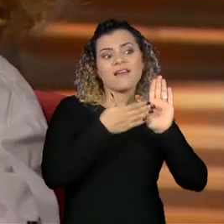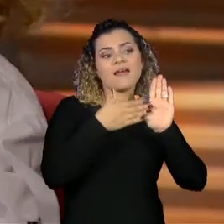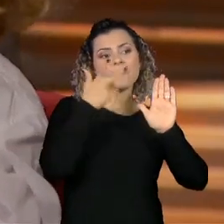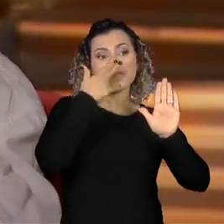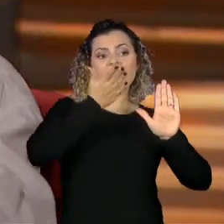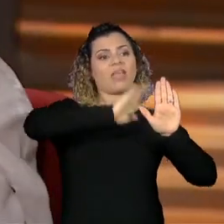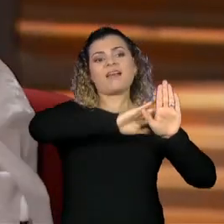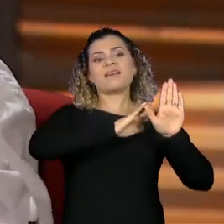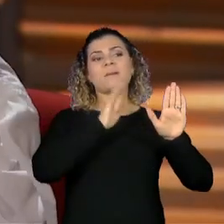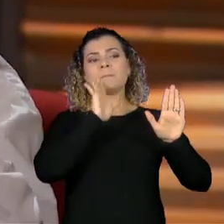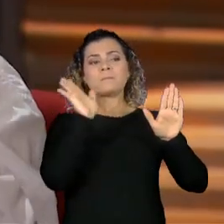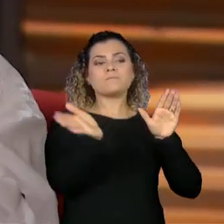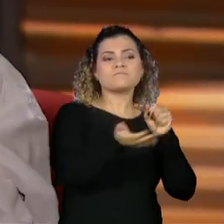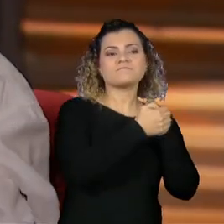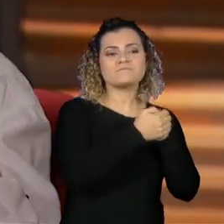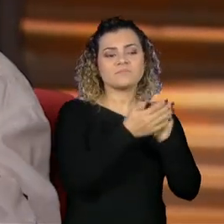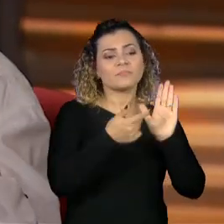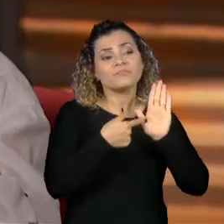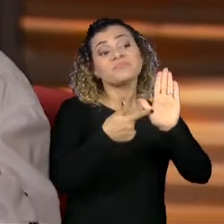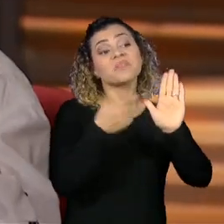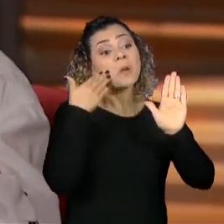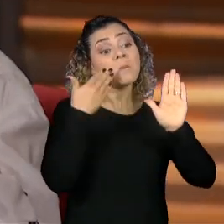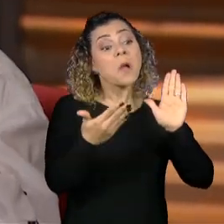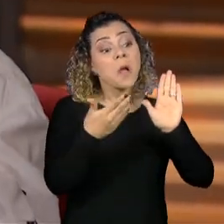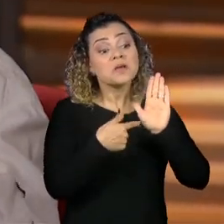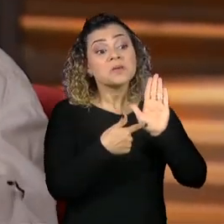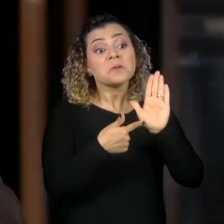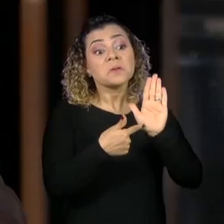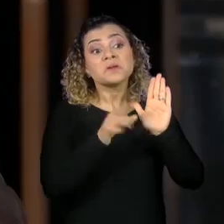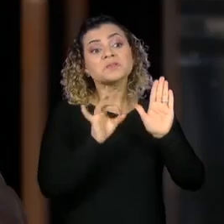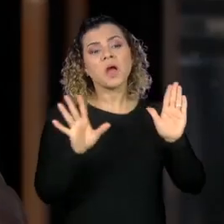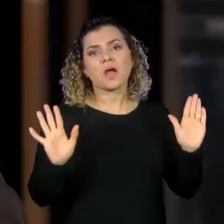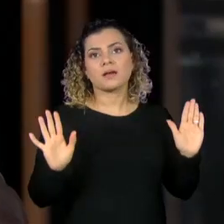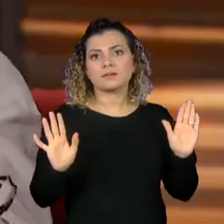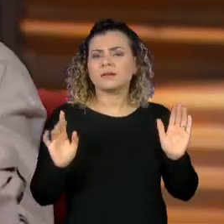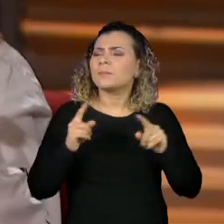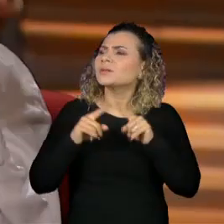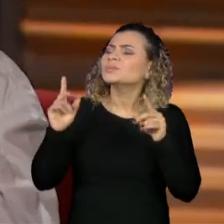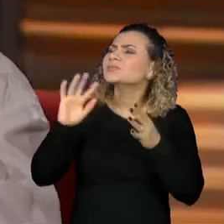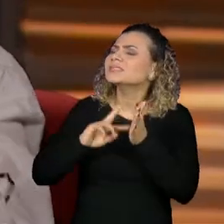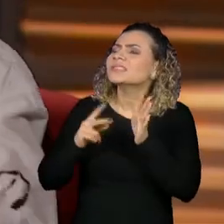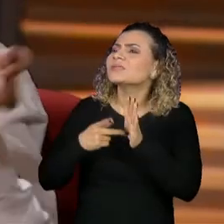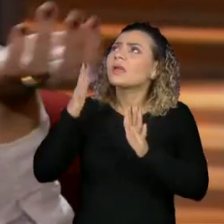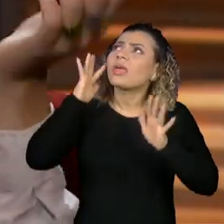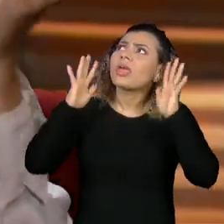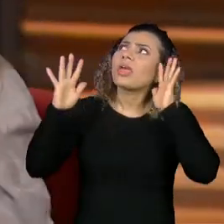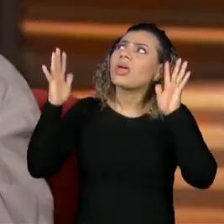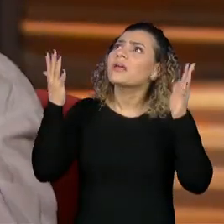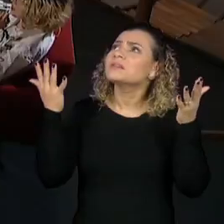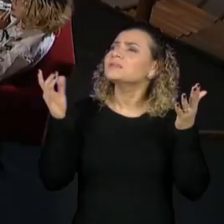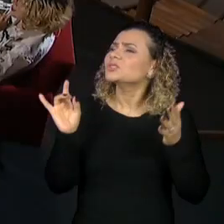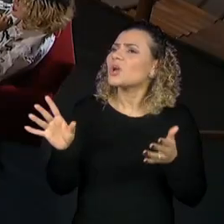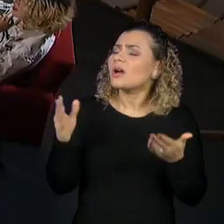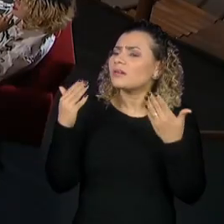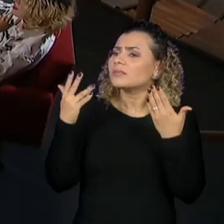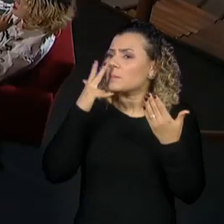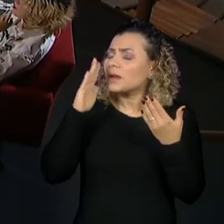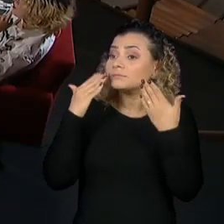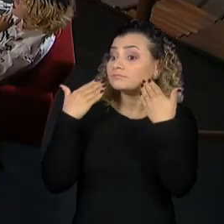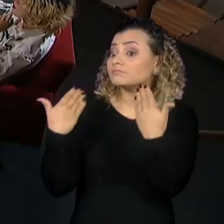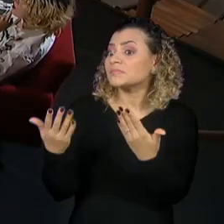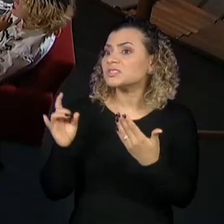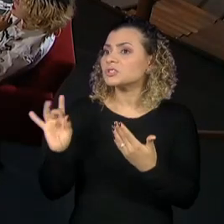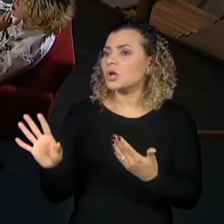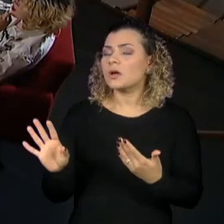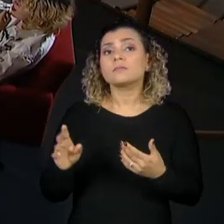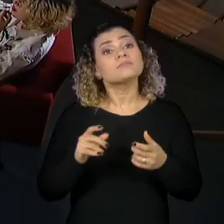que as pessoas acham que não é o mundo das aparências isso que que é uma eu não sei porque o mundo é só aparece é o